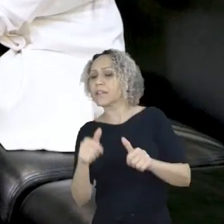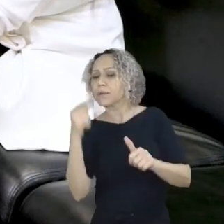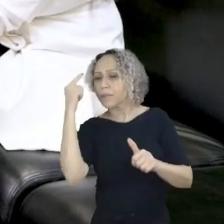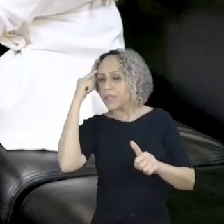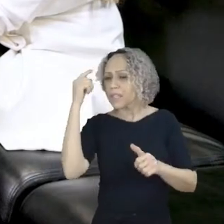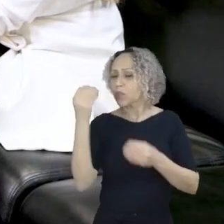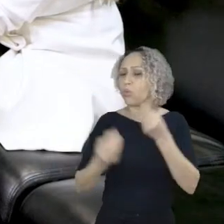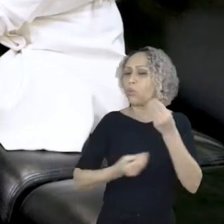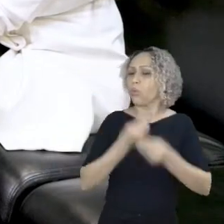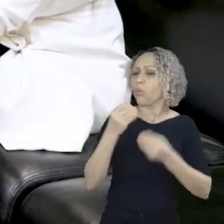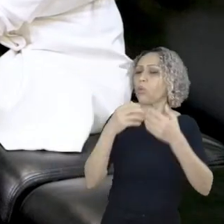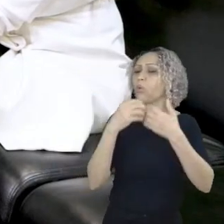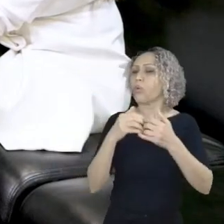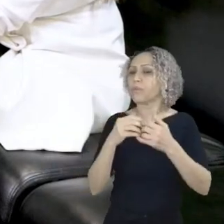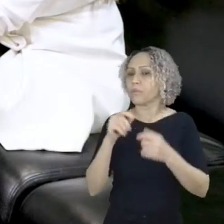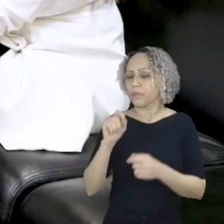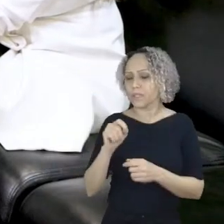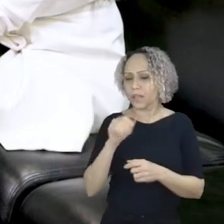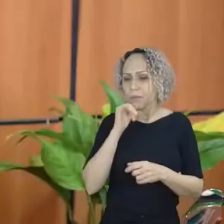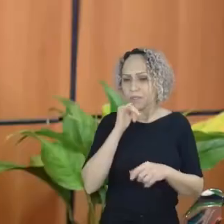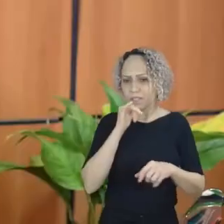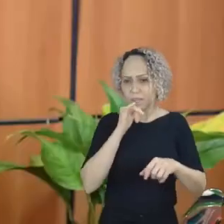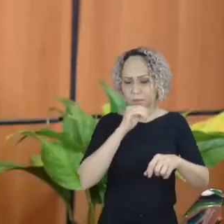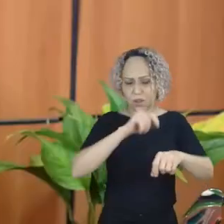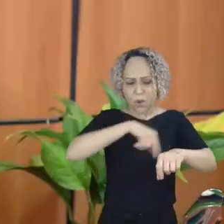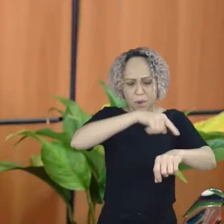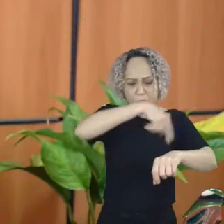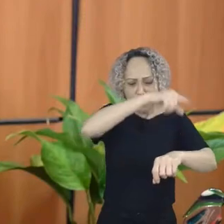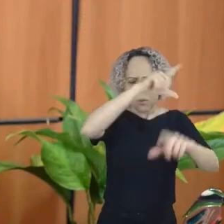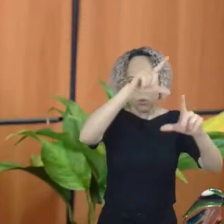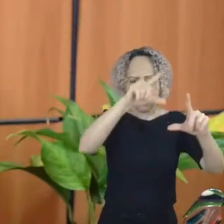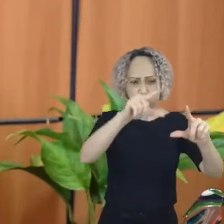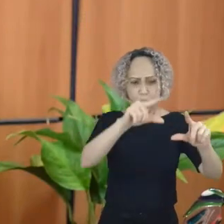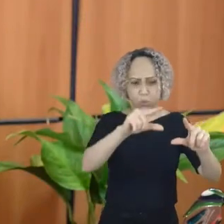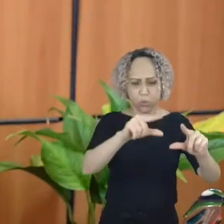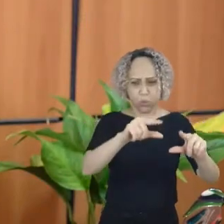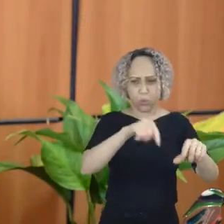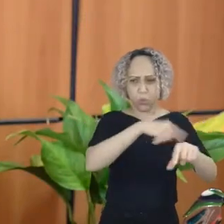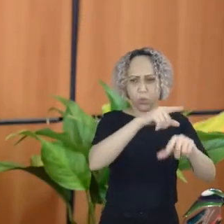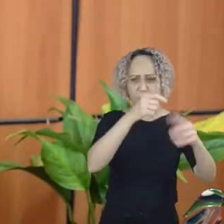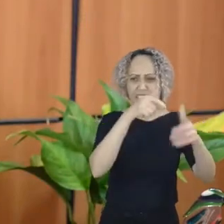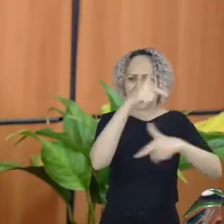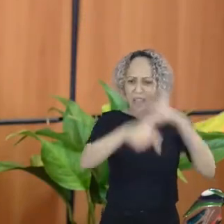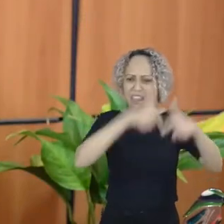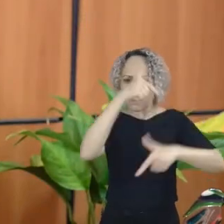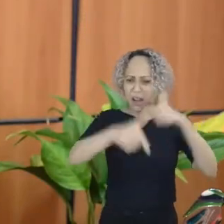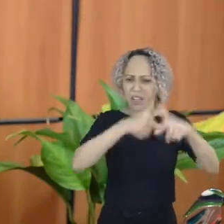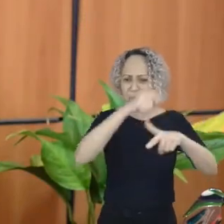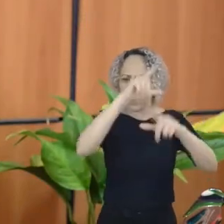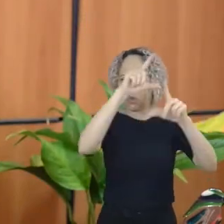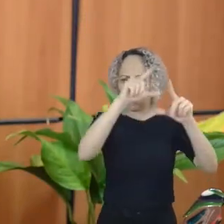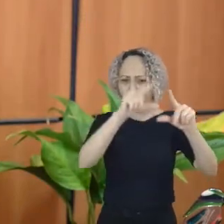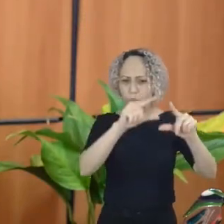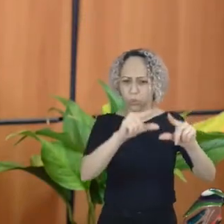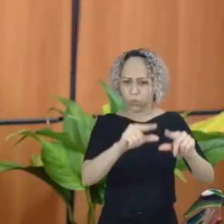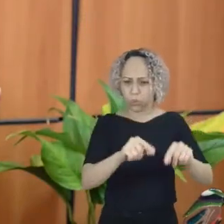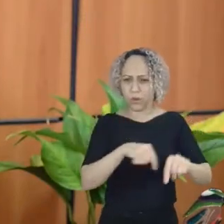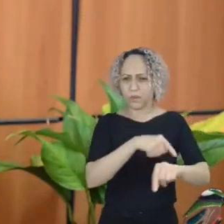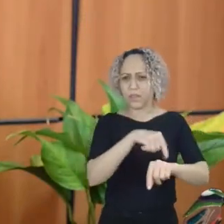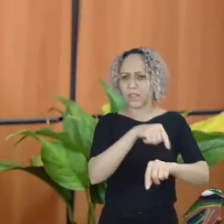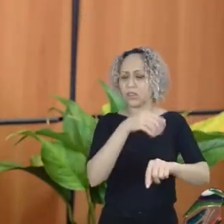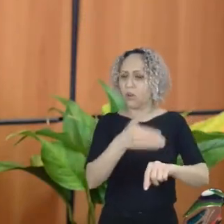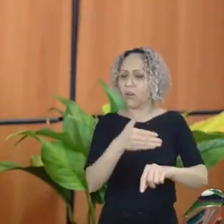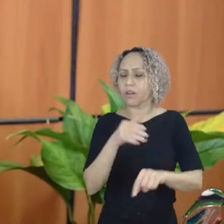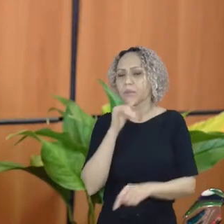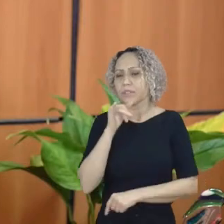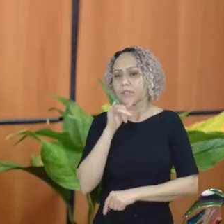processo gradativo de redução de jornada de trabalho. Você tem toda a evolução tecnológica, você tem aí inteligência artificial